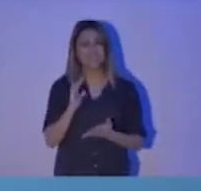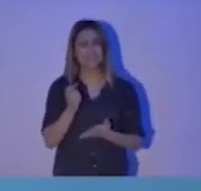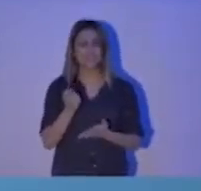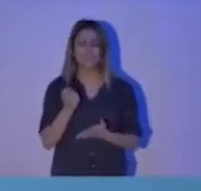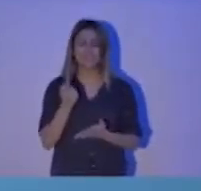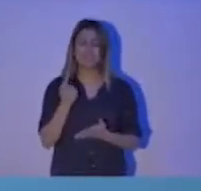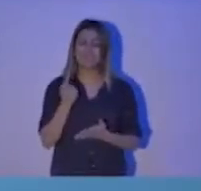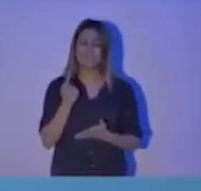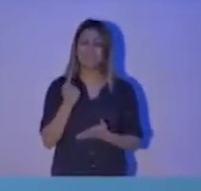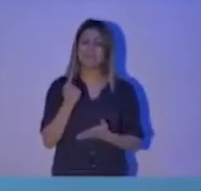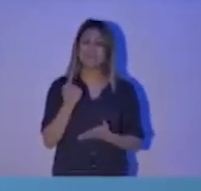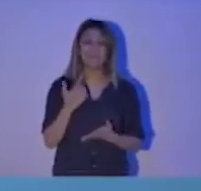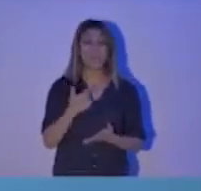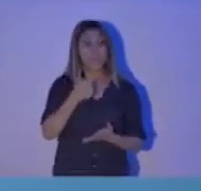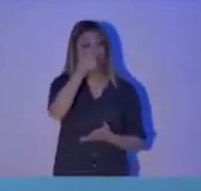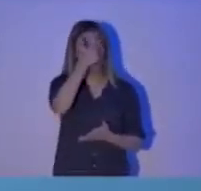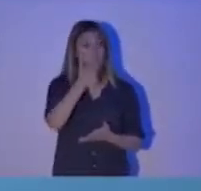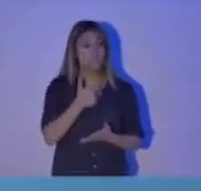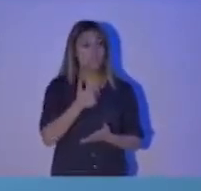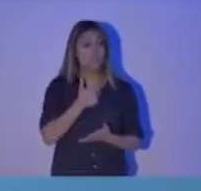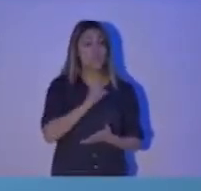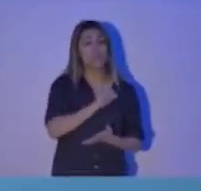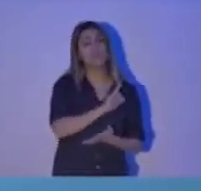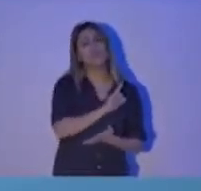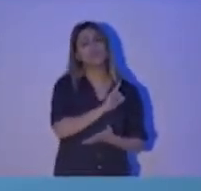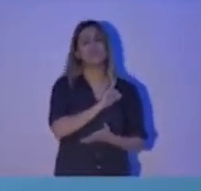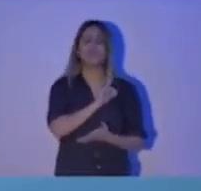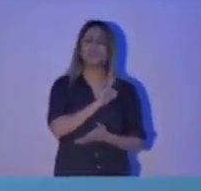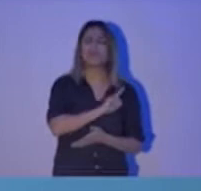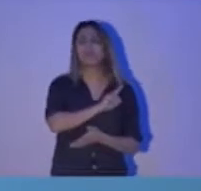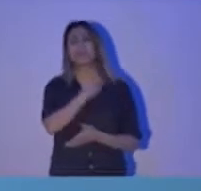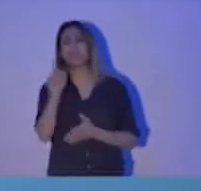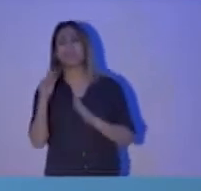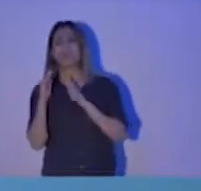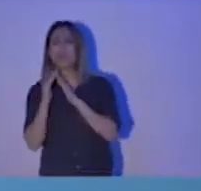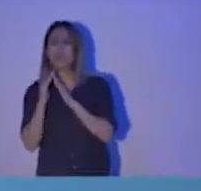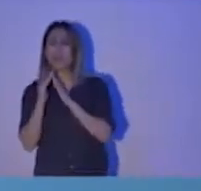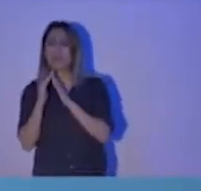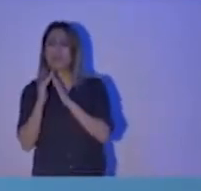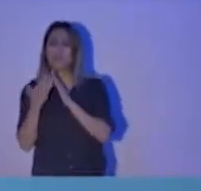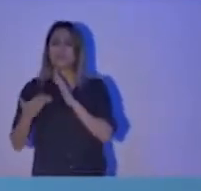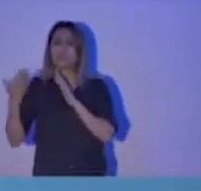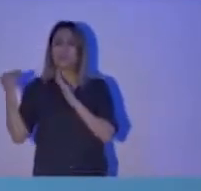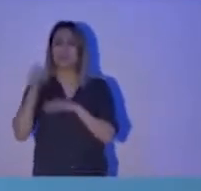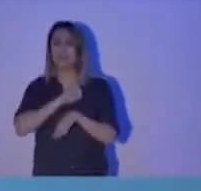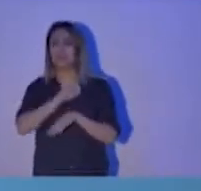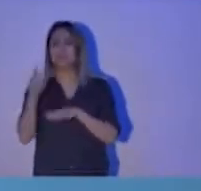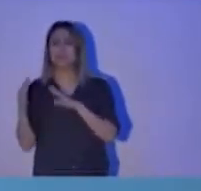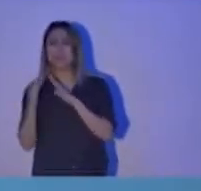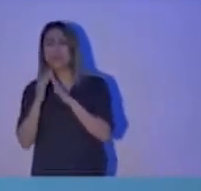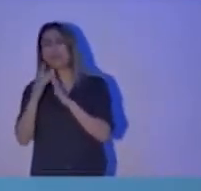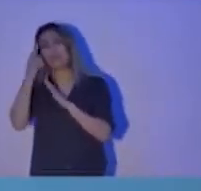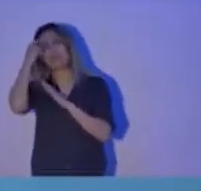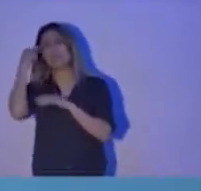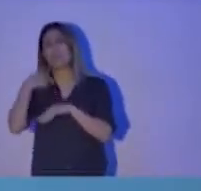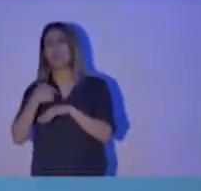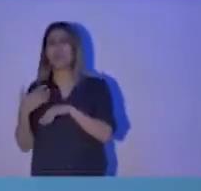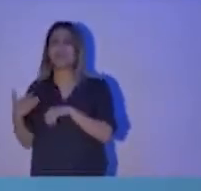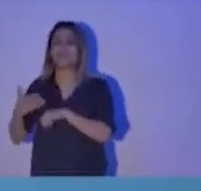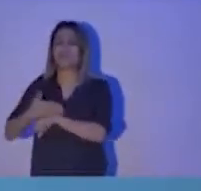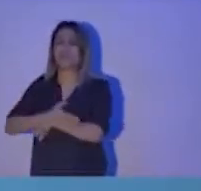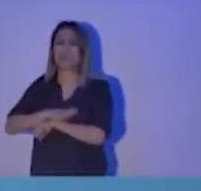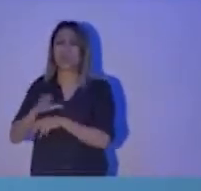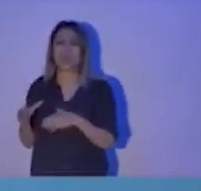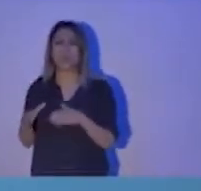da comissão. E aí, quando eu fui para casa pensando, eu disse, será que é o momento? Será que eu vou estar na comissão para ficar no